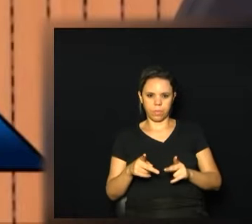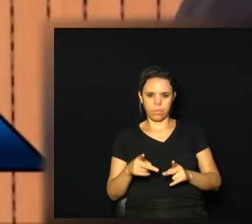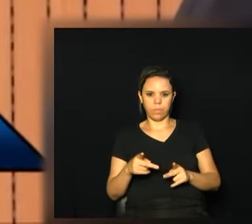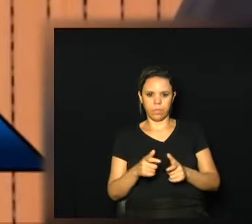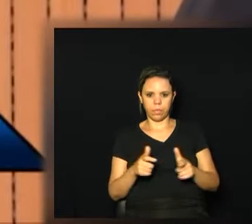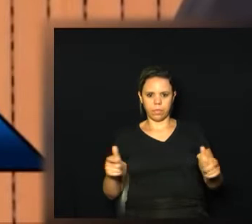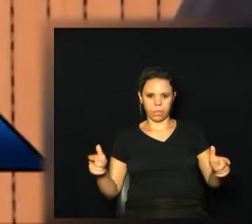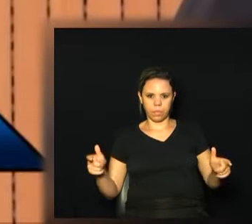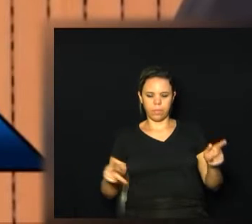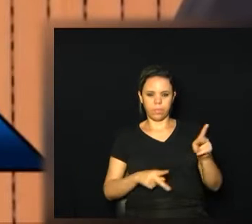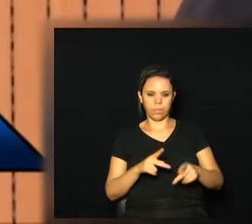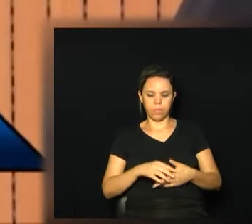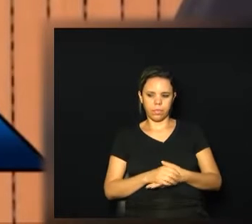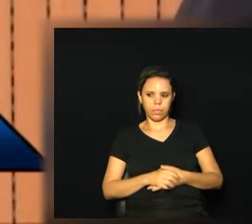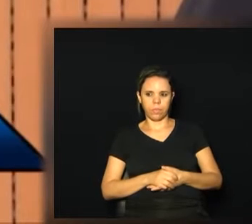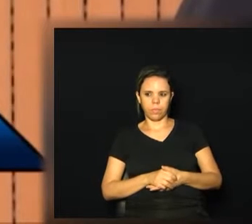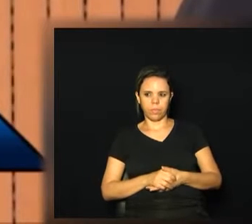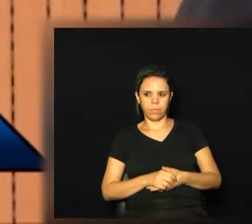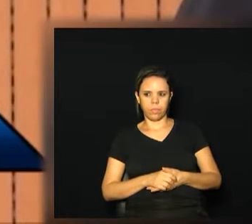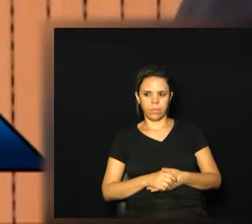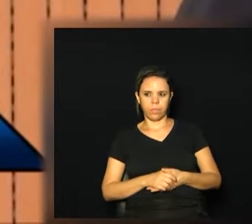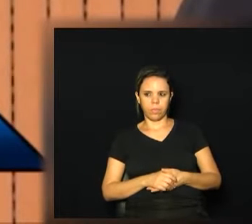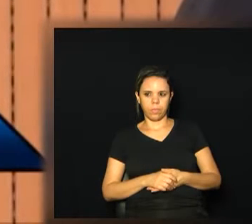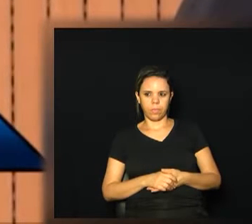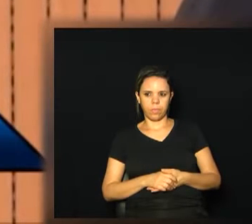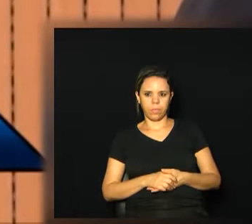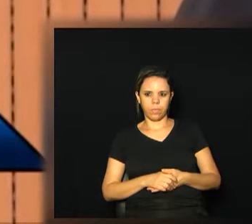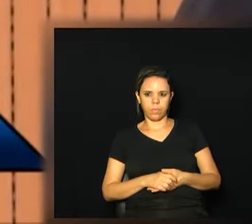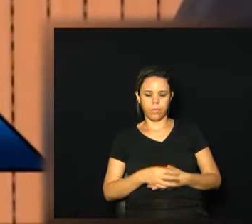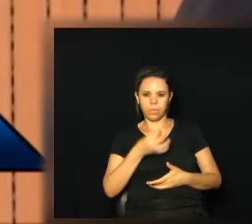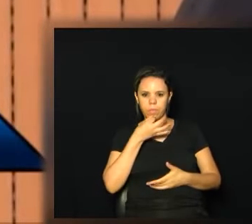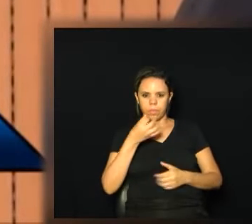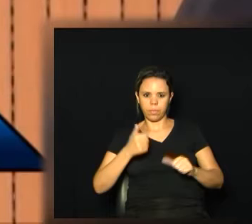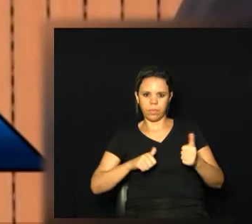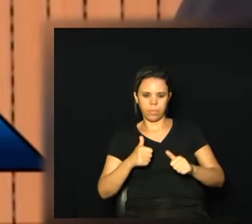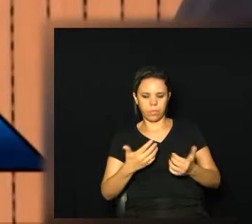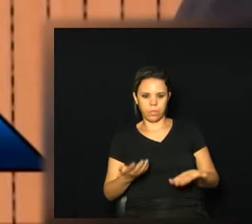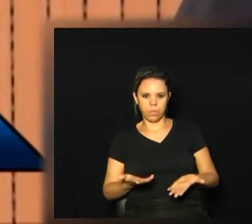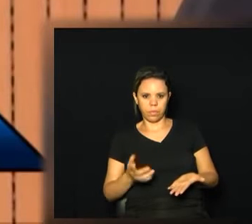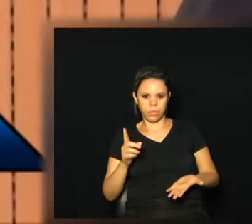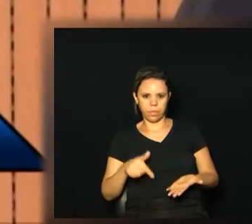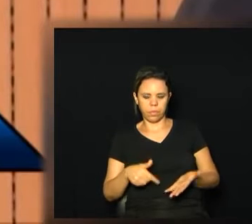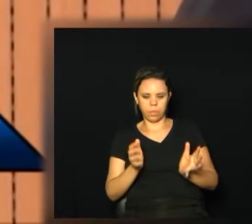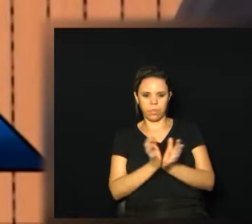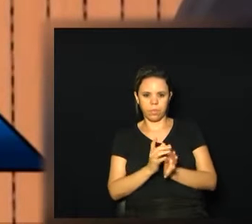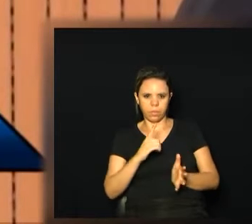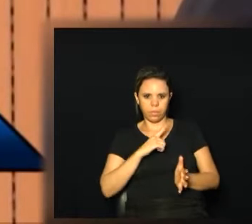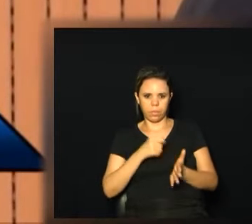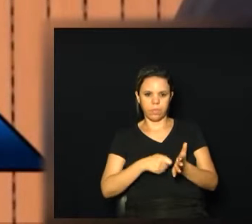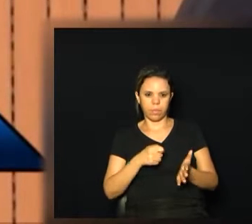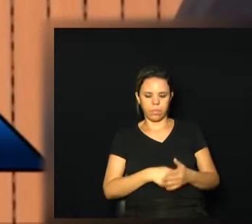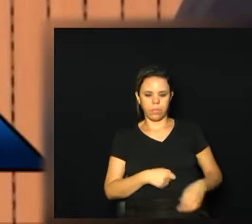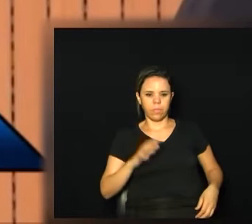ampla maioria da população. Então, na minha avaliação, essa comissão ter